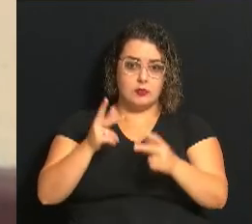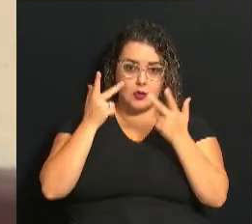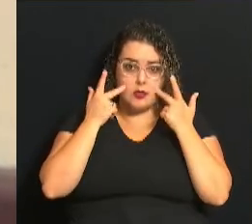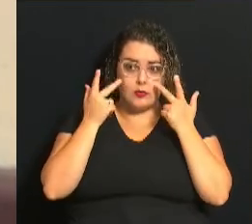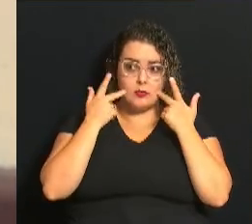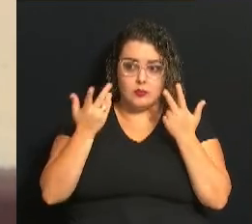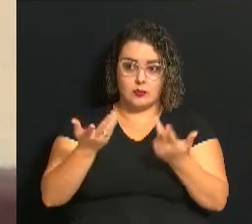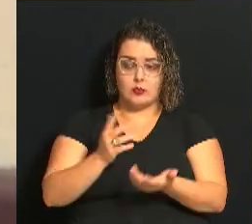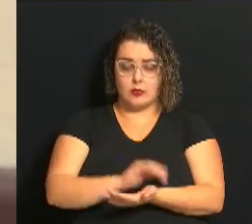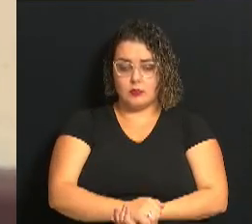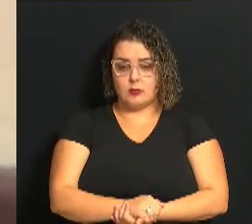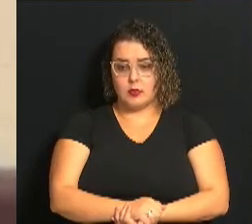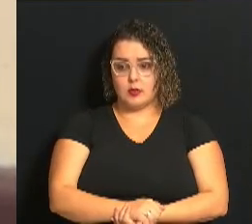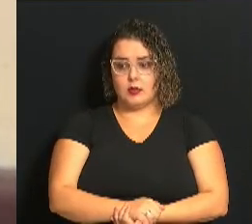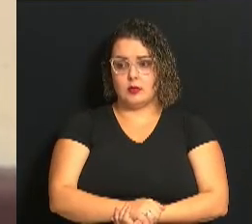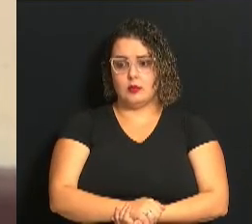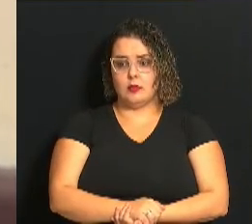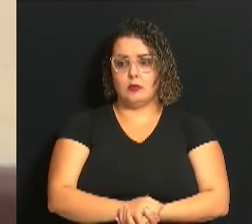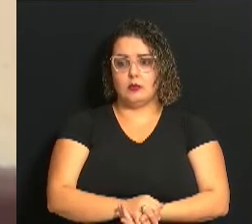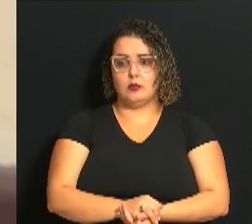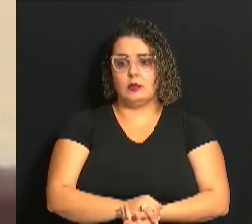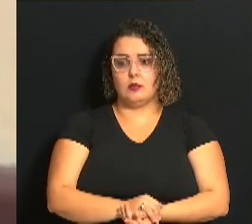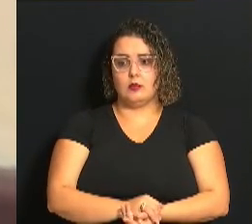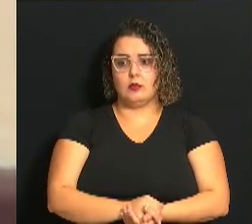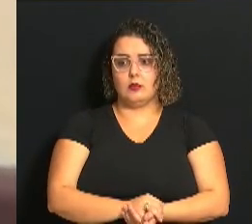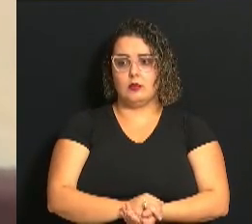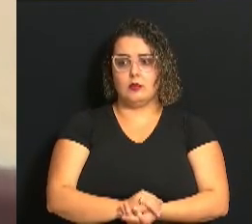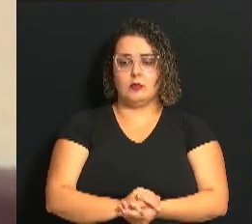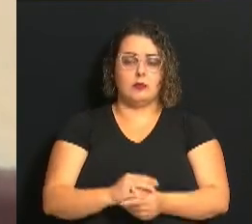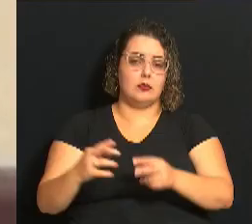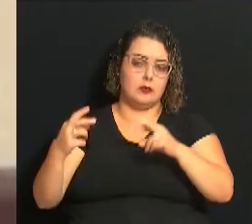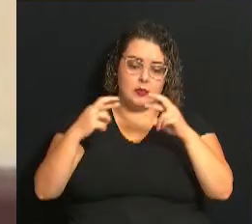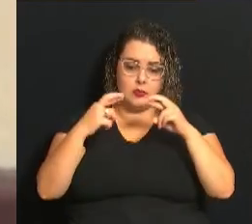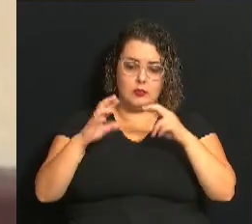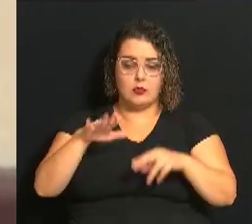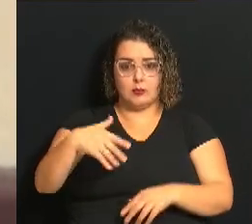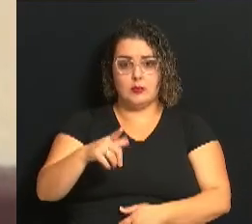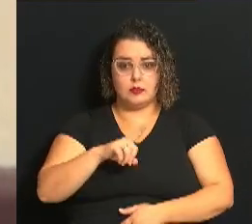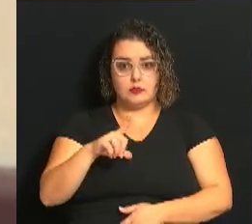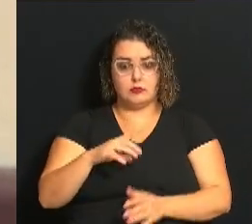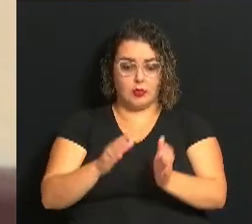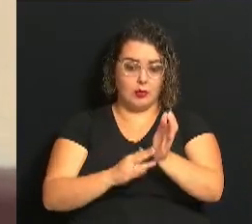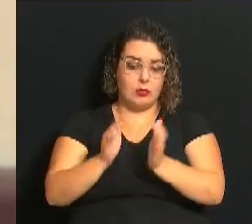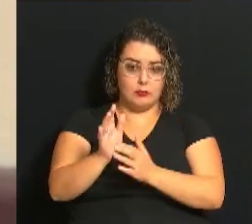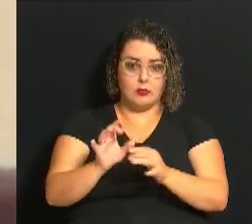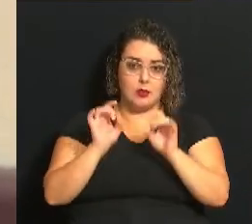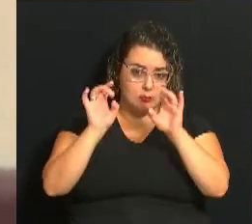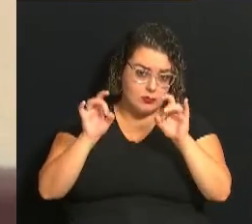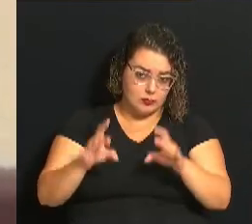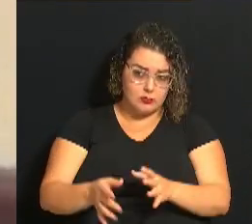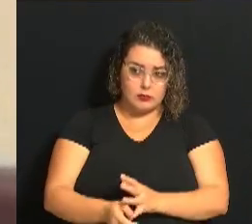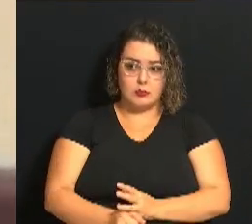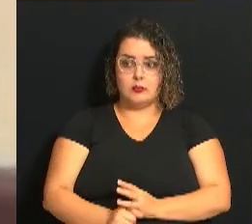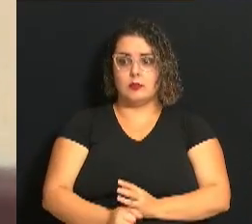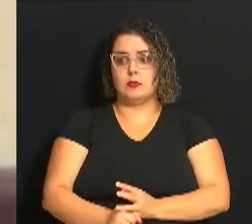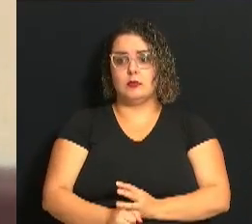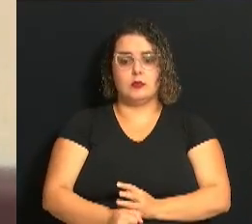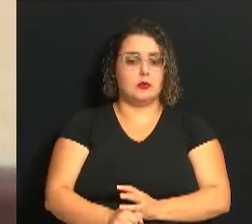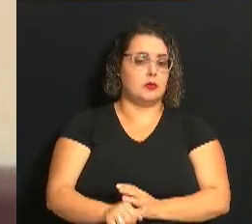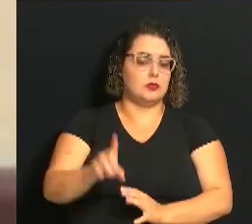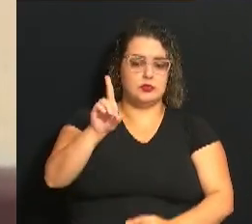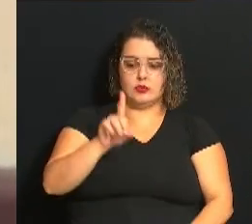gente verifica lá que quando tem concursos assim, para especialistas, que a gente chama, diretor,